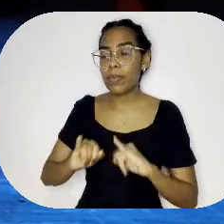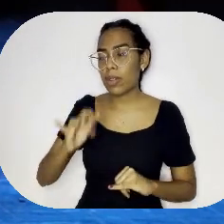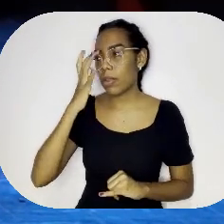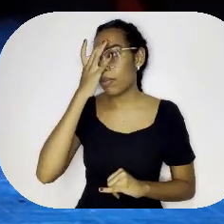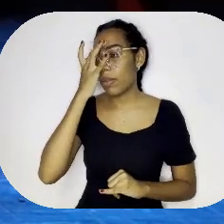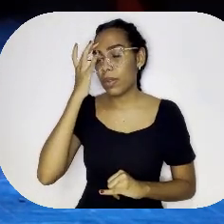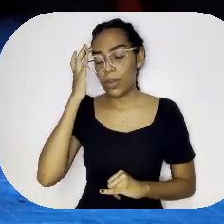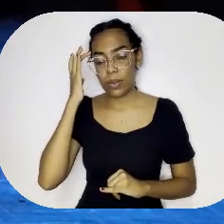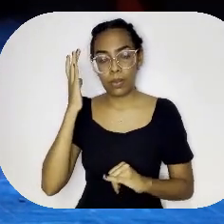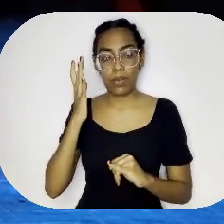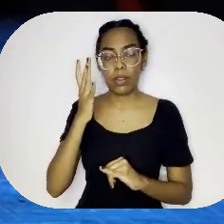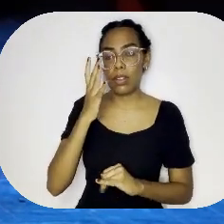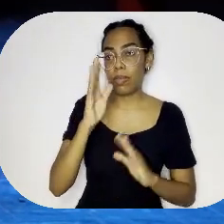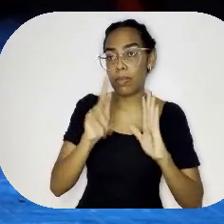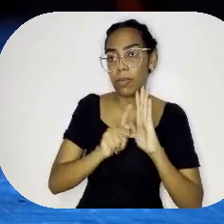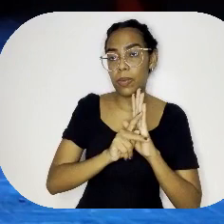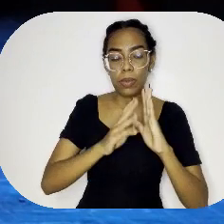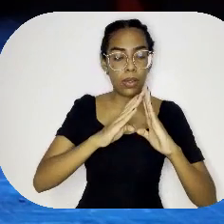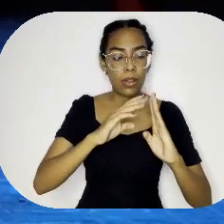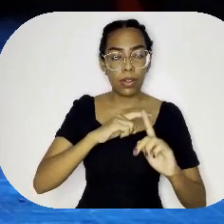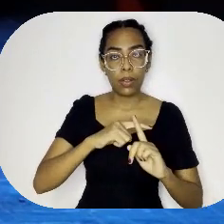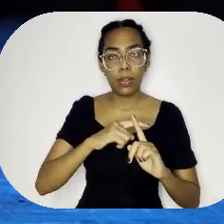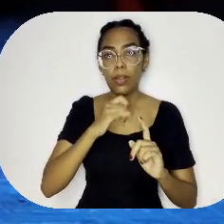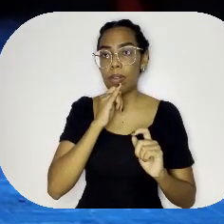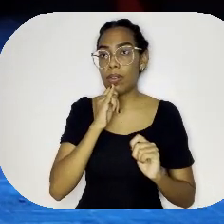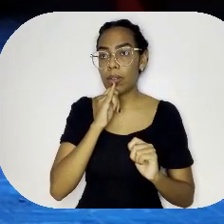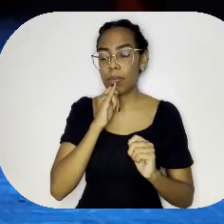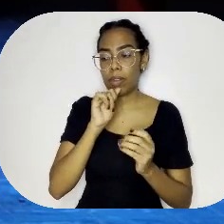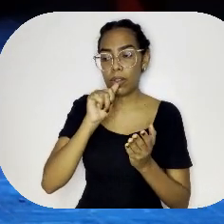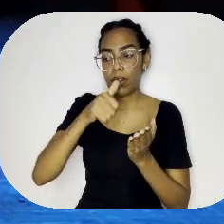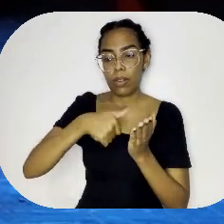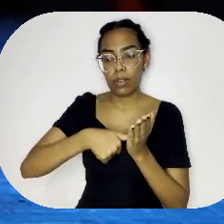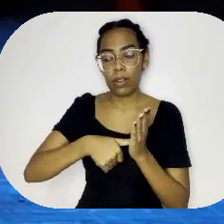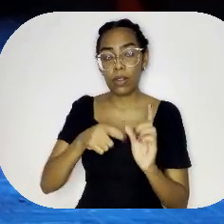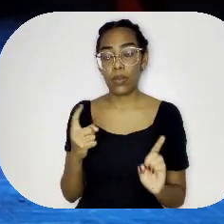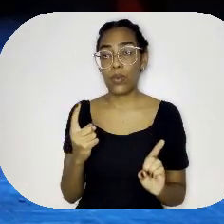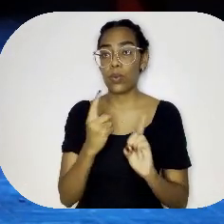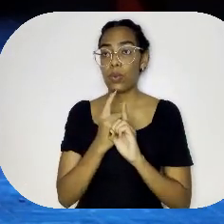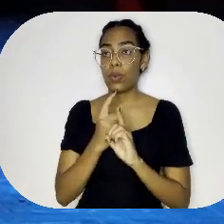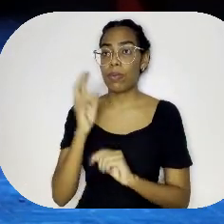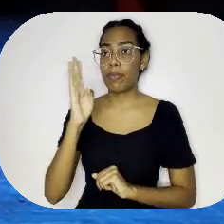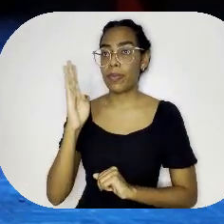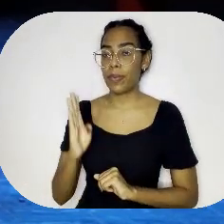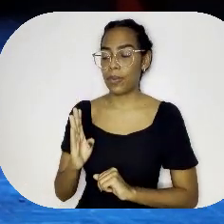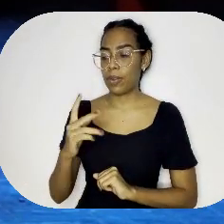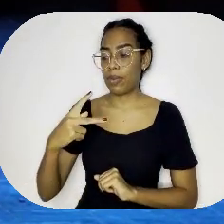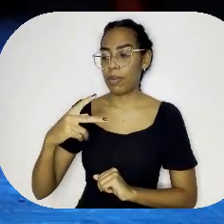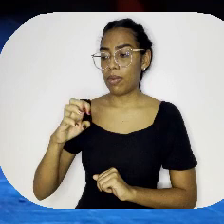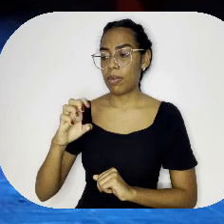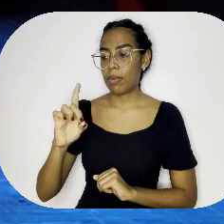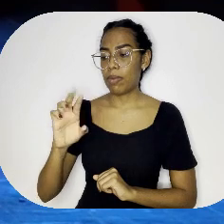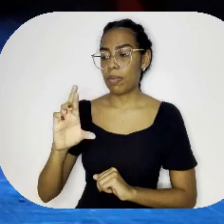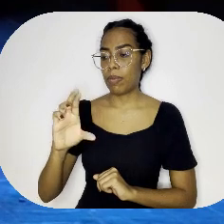só existia a literatura informativa, feita por missionários e viajantes, como, por exemplo, a Carta